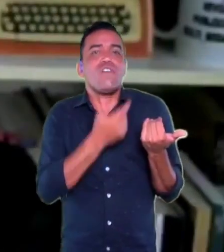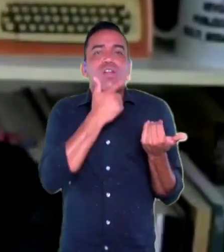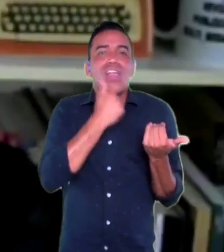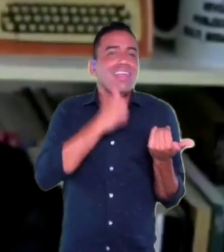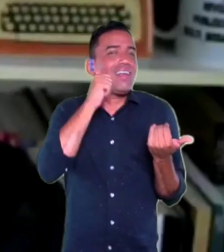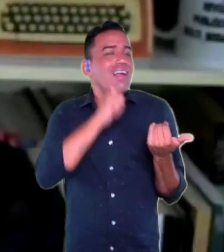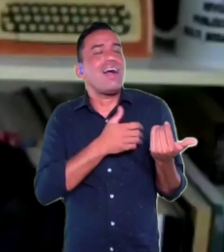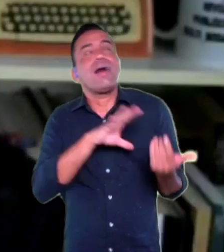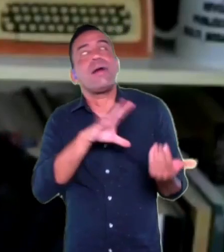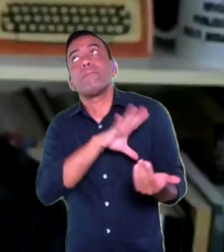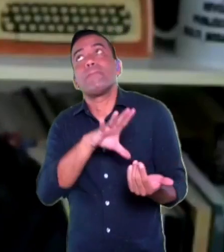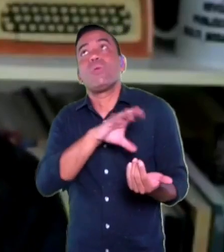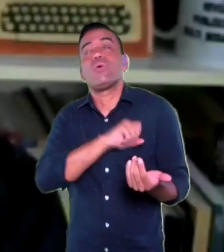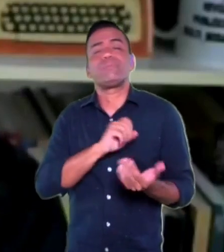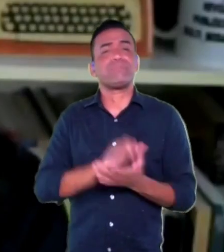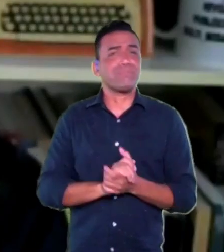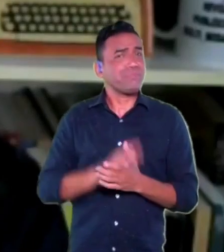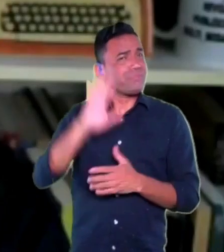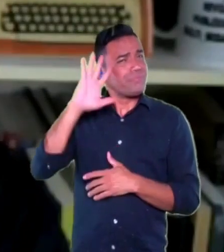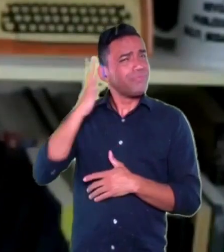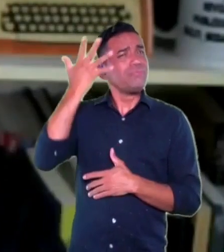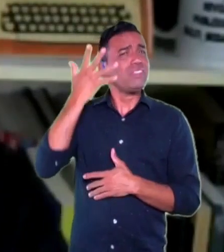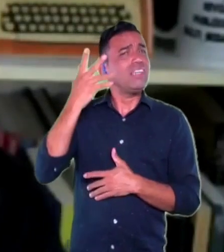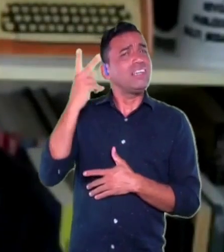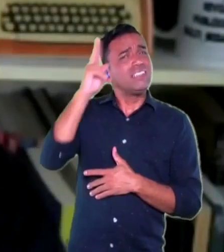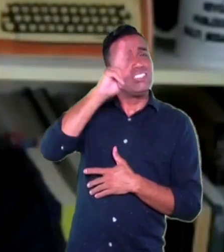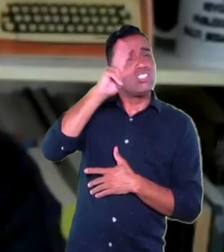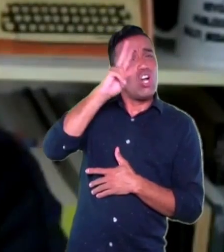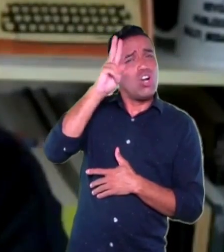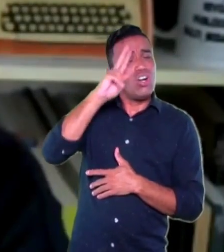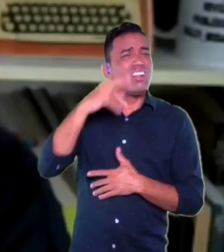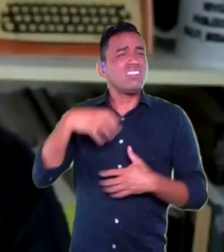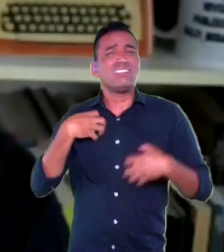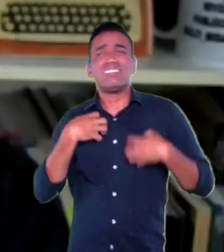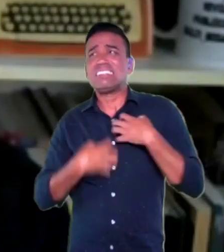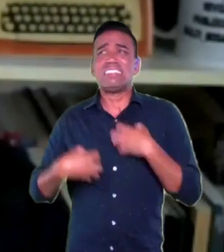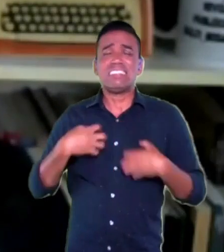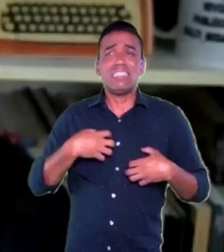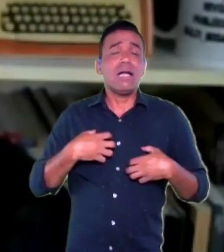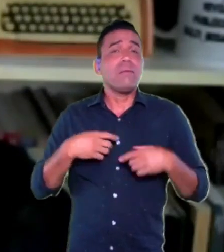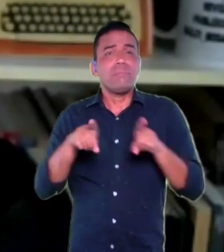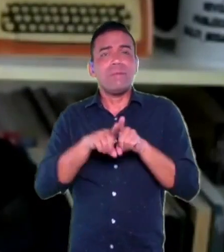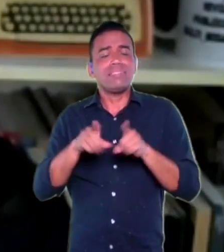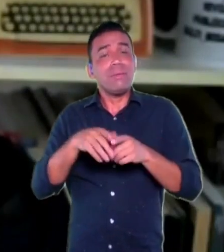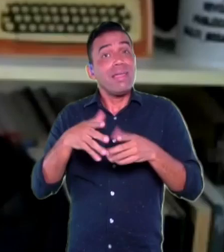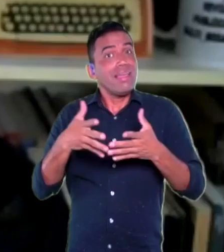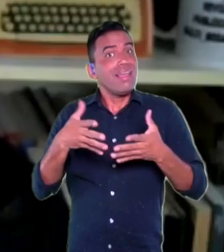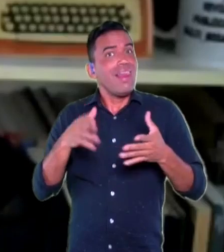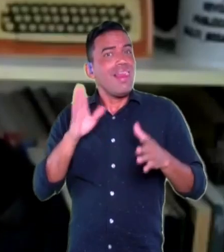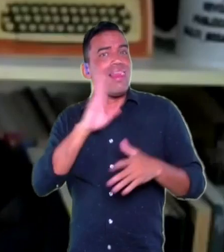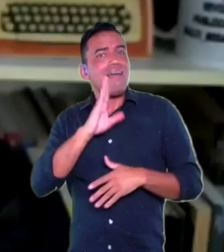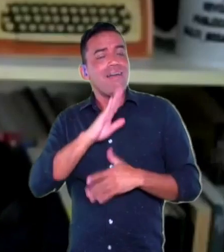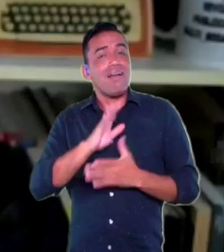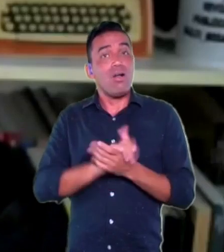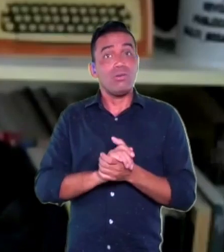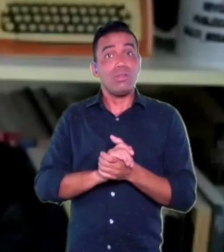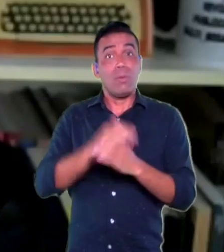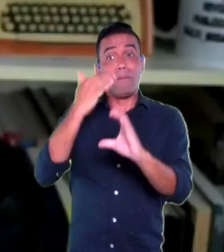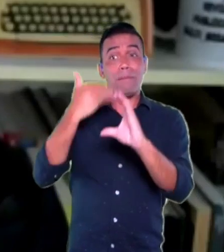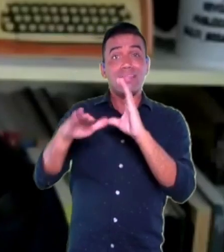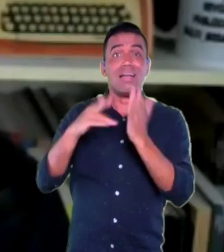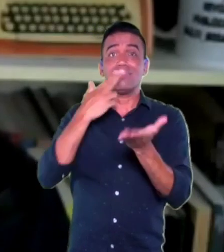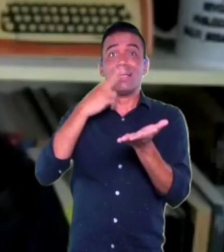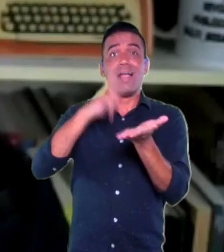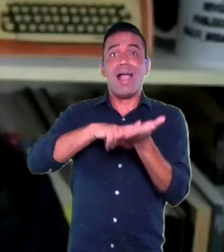negócio que acontece lá que me intrigava, que eu achava divertido nesse sentido, é que o problema é uma mensagem que não chega,